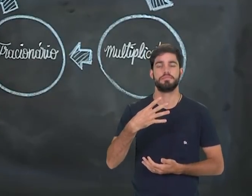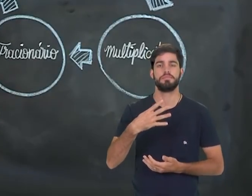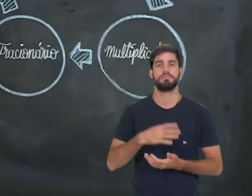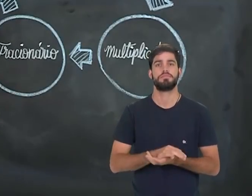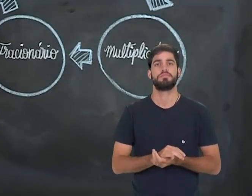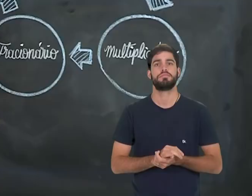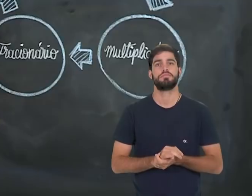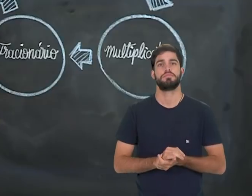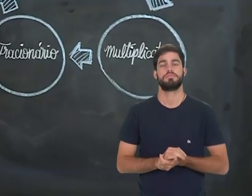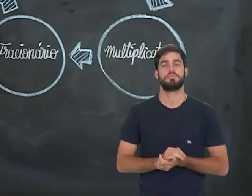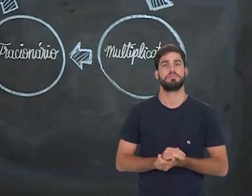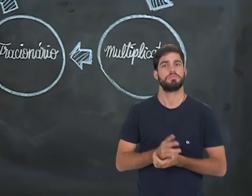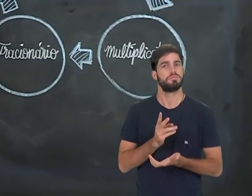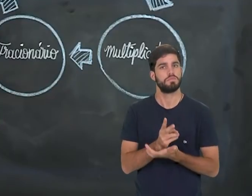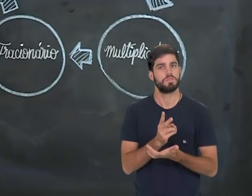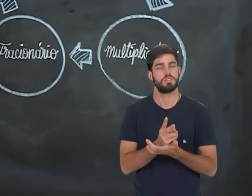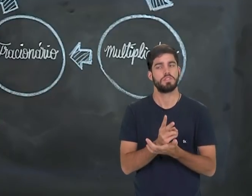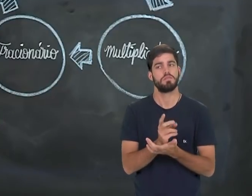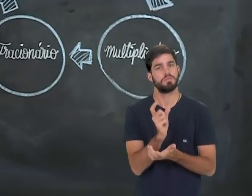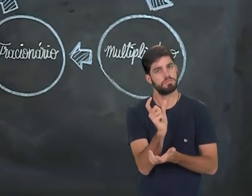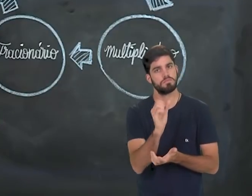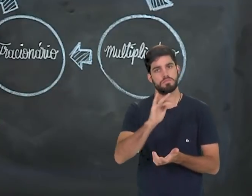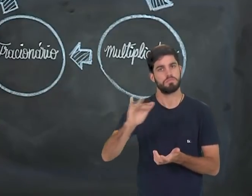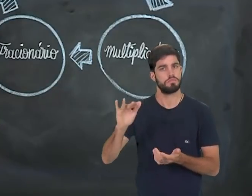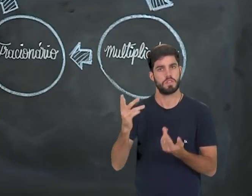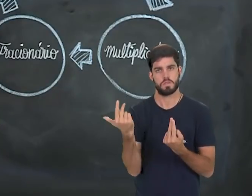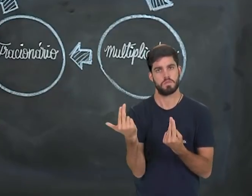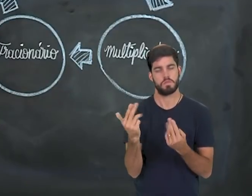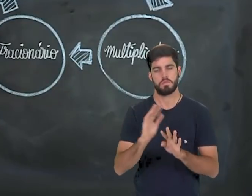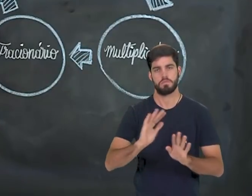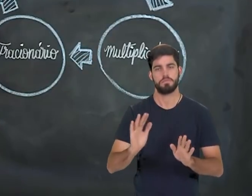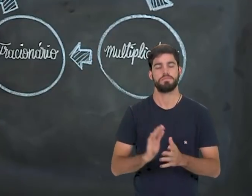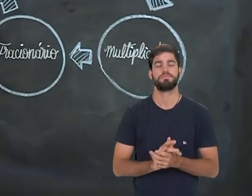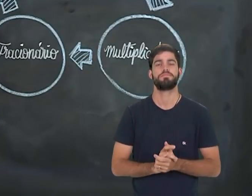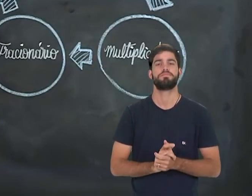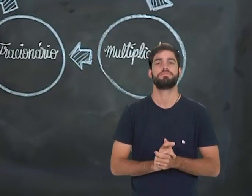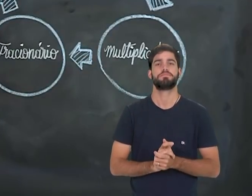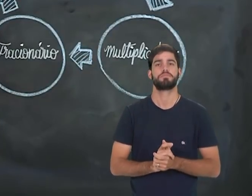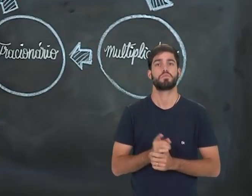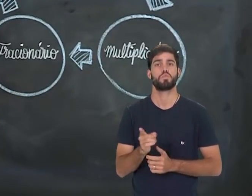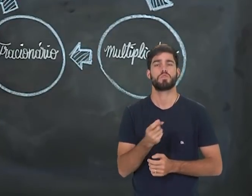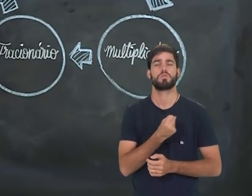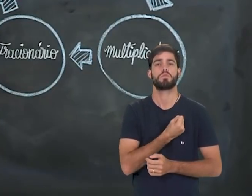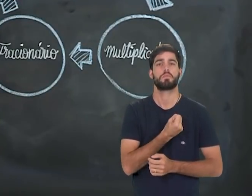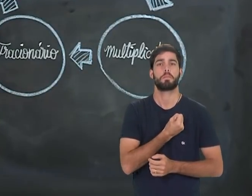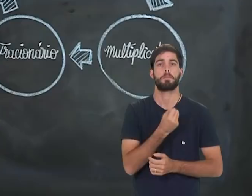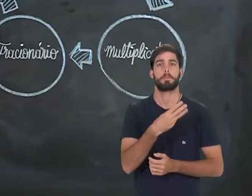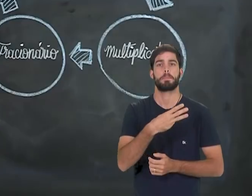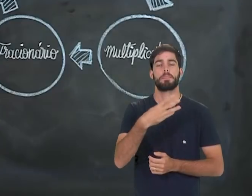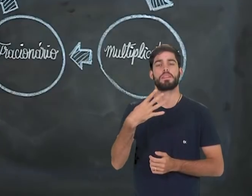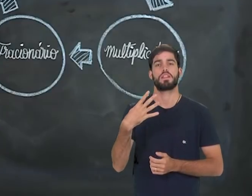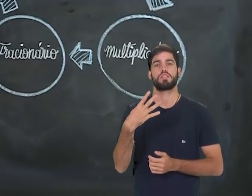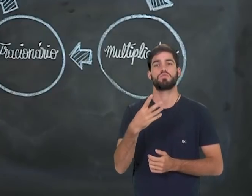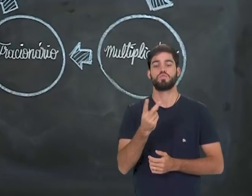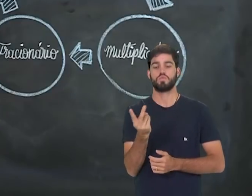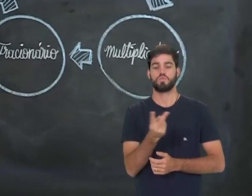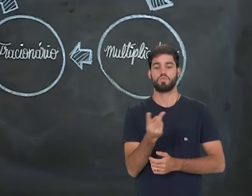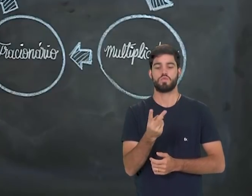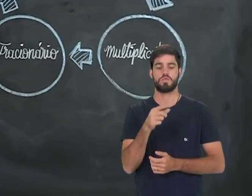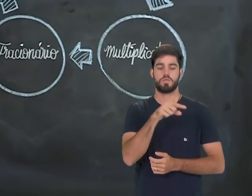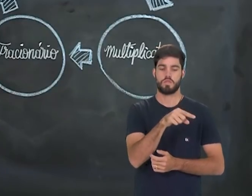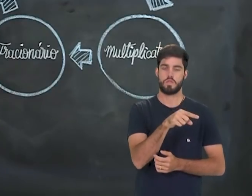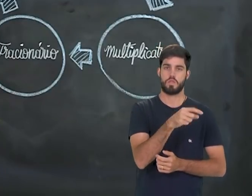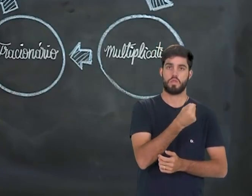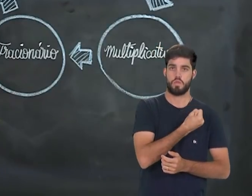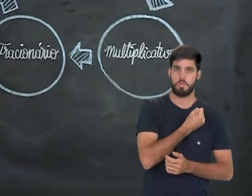ser a expressão com as palavras 34. Esse número 34, ele é formado por dois algarismos, o